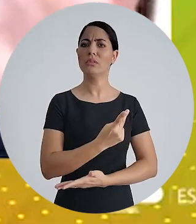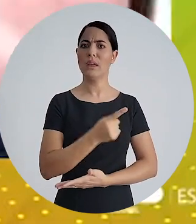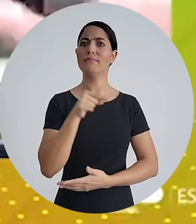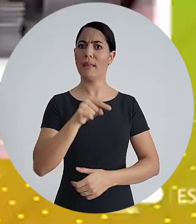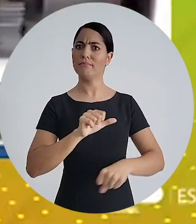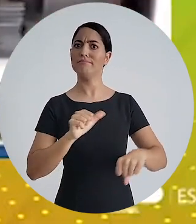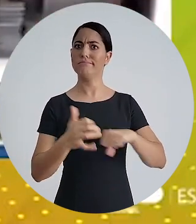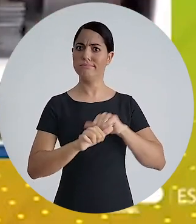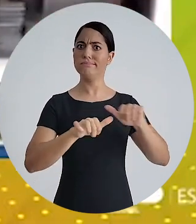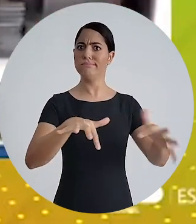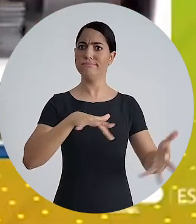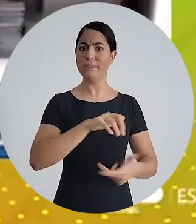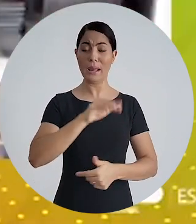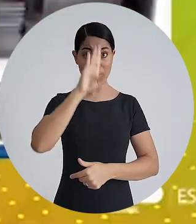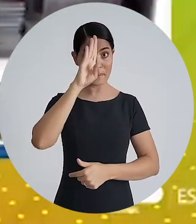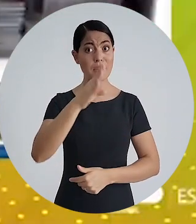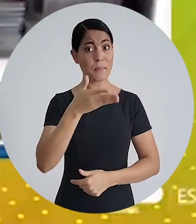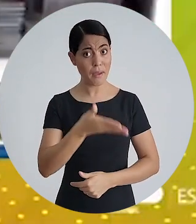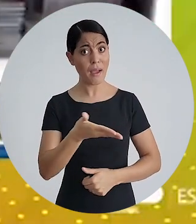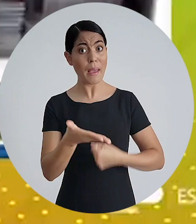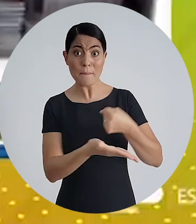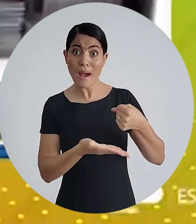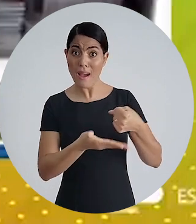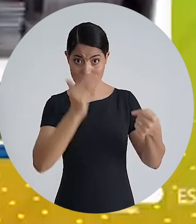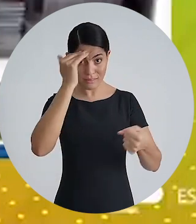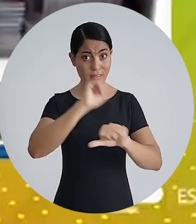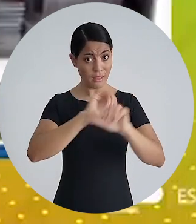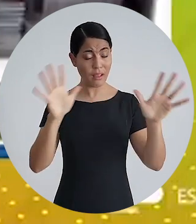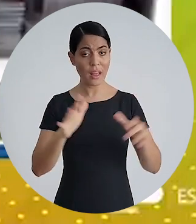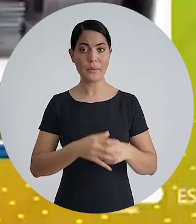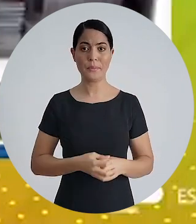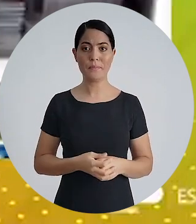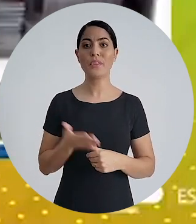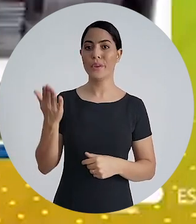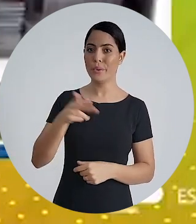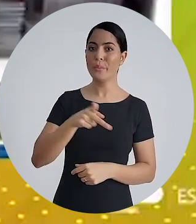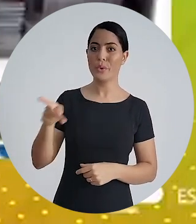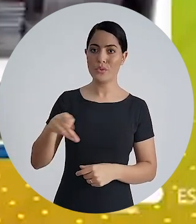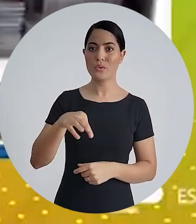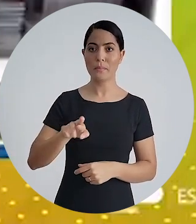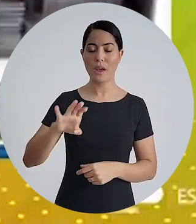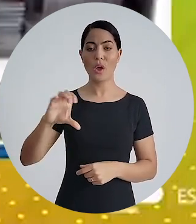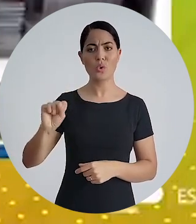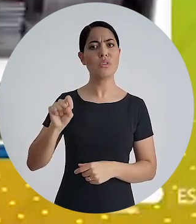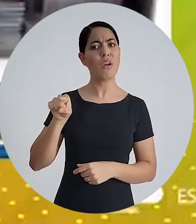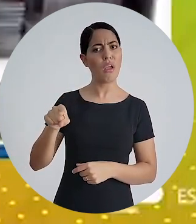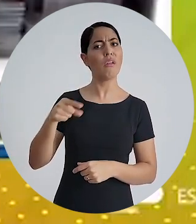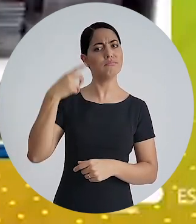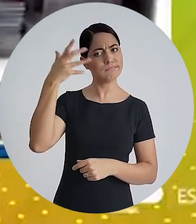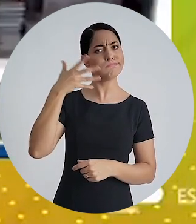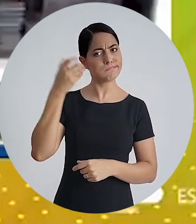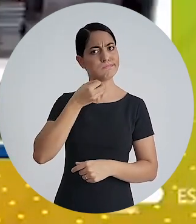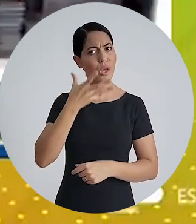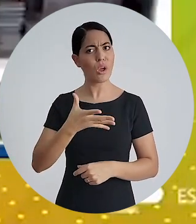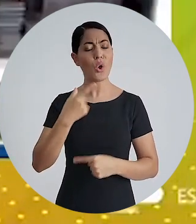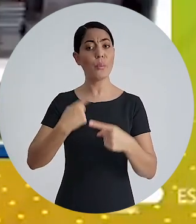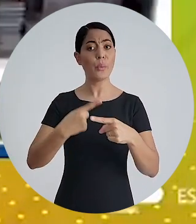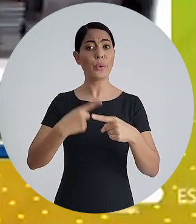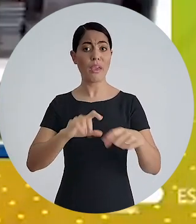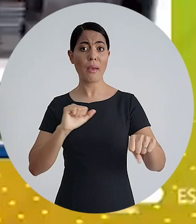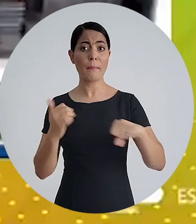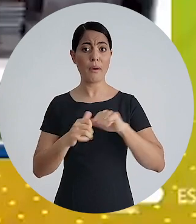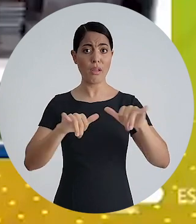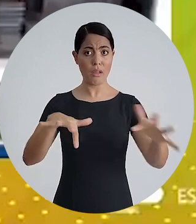uma premissa básica. E o professor Marcos colocou muito bem. A pandemia da Covid-19, isso é importante para a sua peça